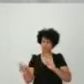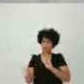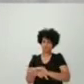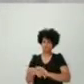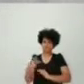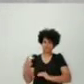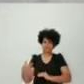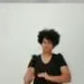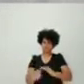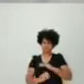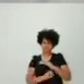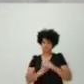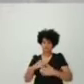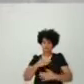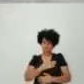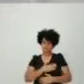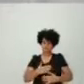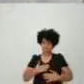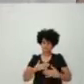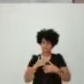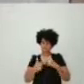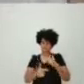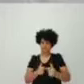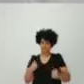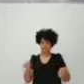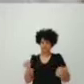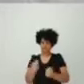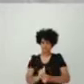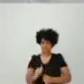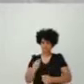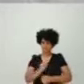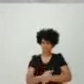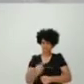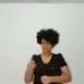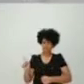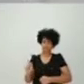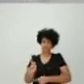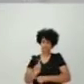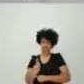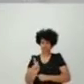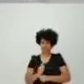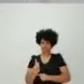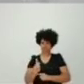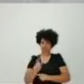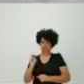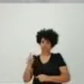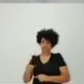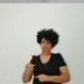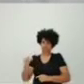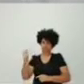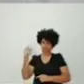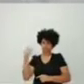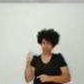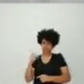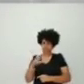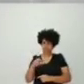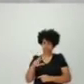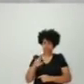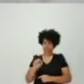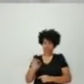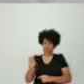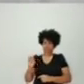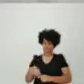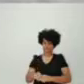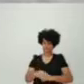prazer de trabalhar com eles enquanto eles eram gerentes na na na antiga Caio a gente sabe que a